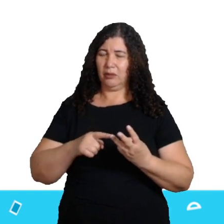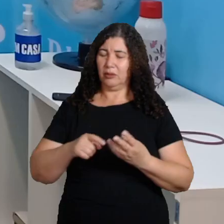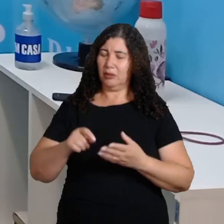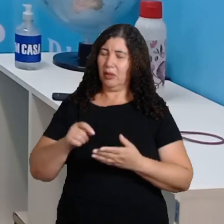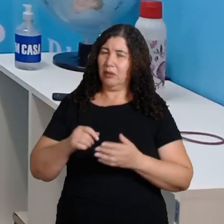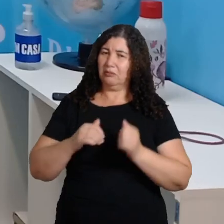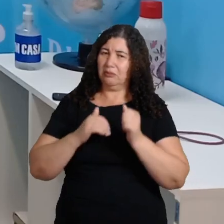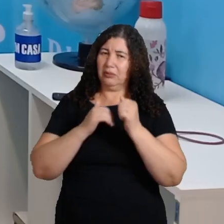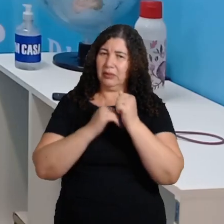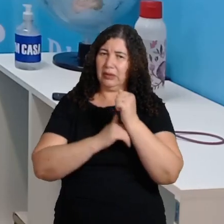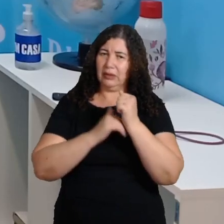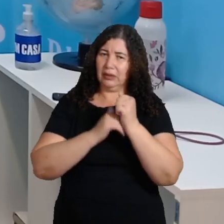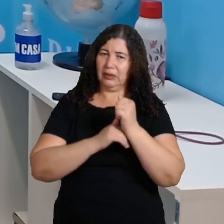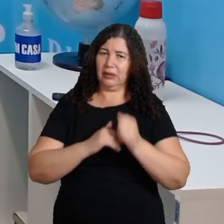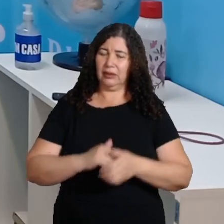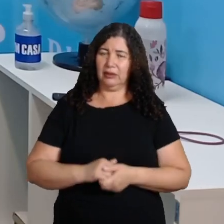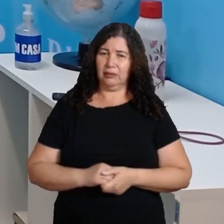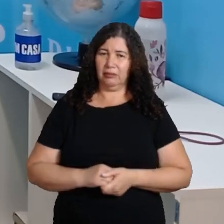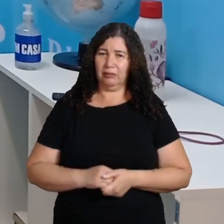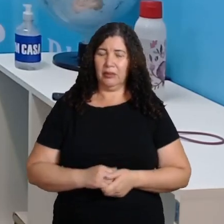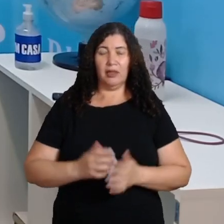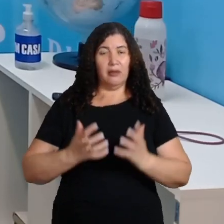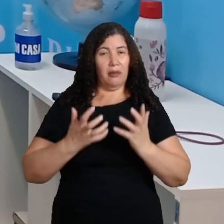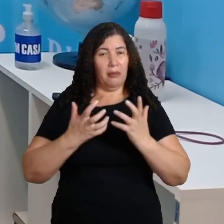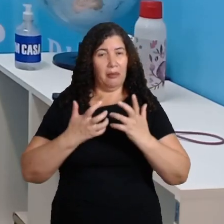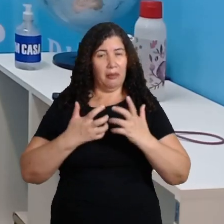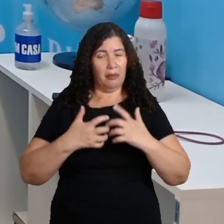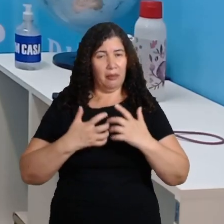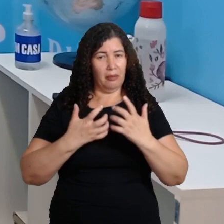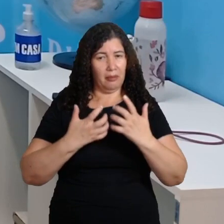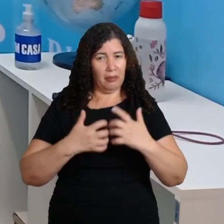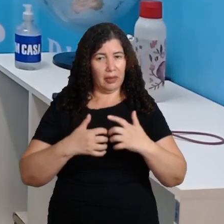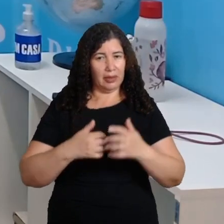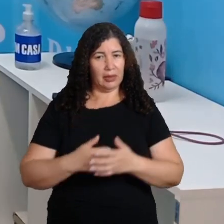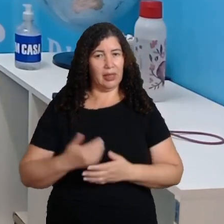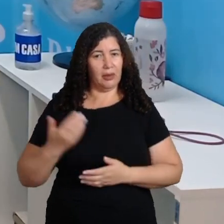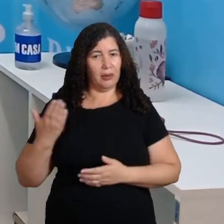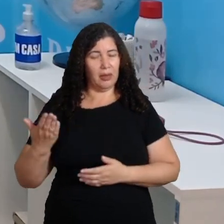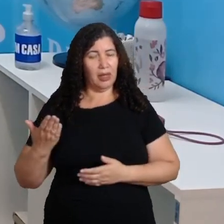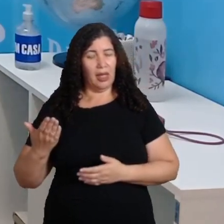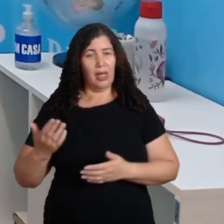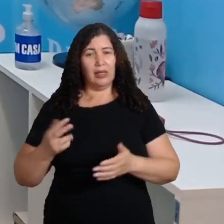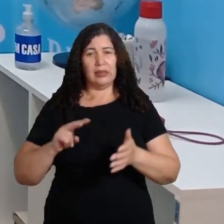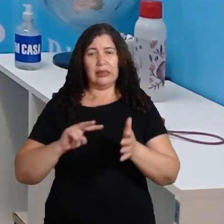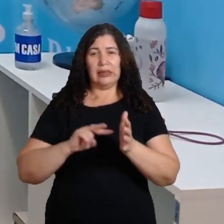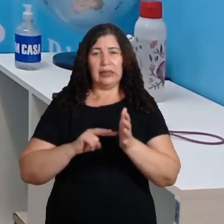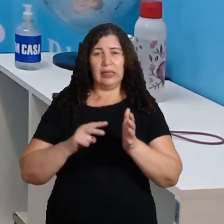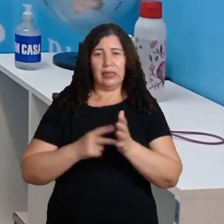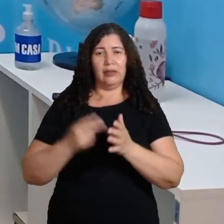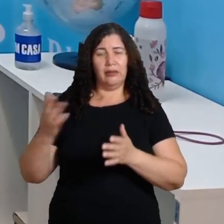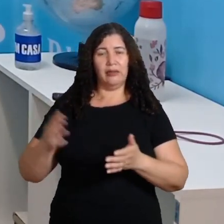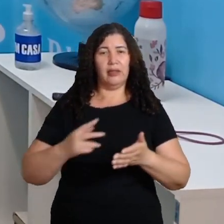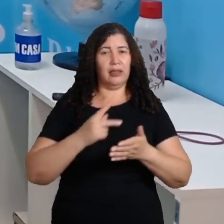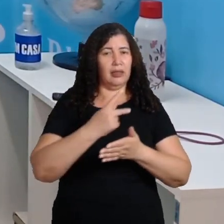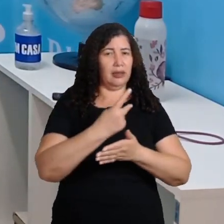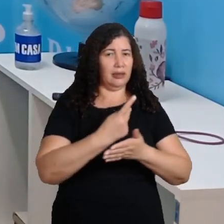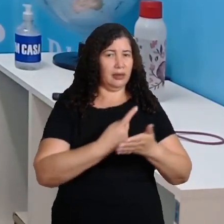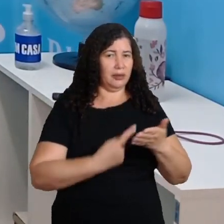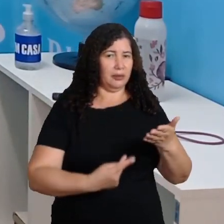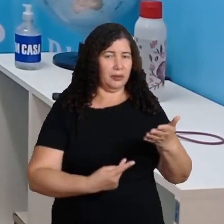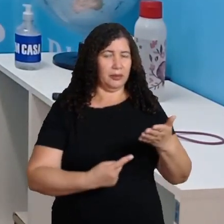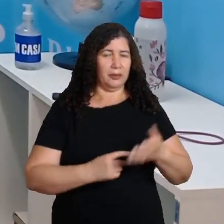mistério. Vamos pensar então um pouquinho do que o eu lírico de Drummond